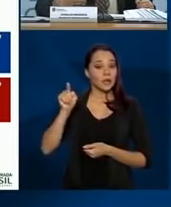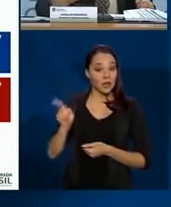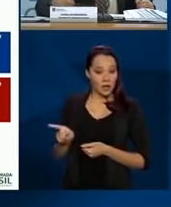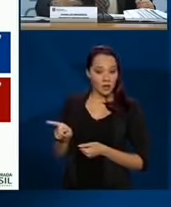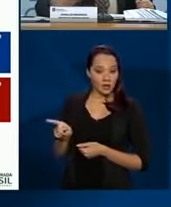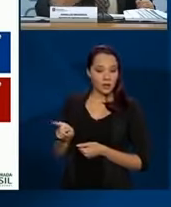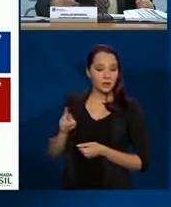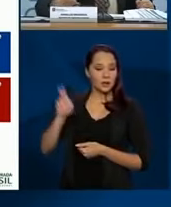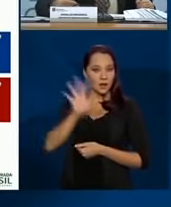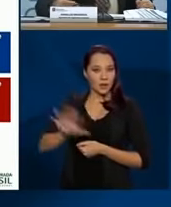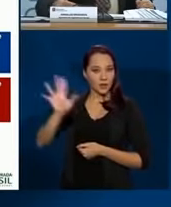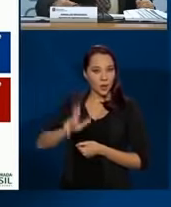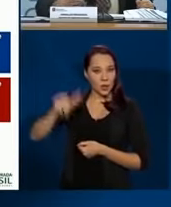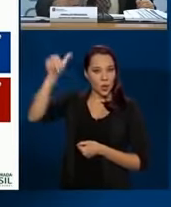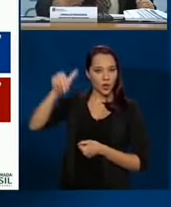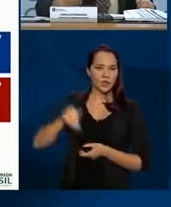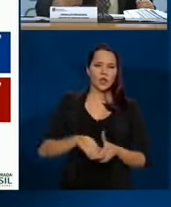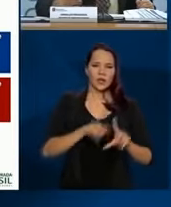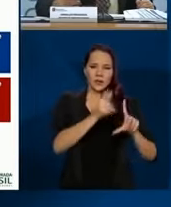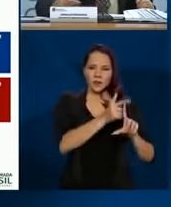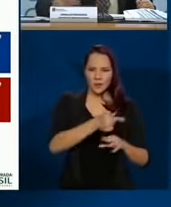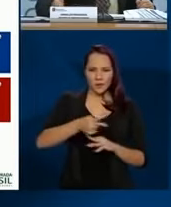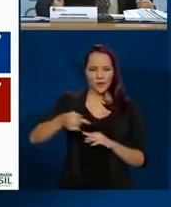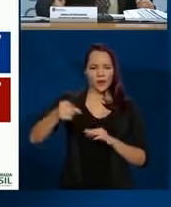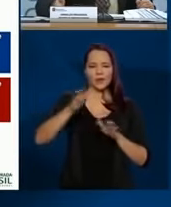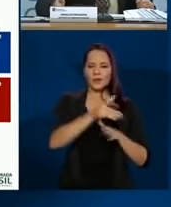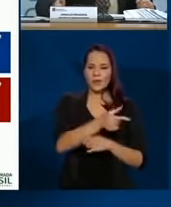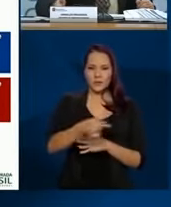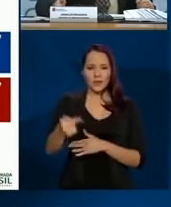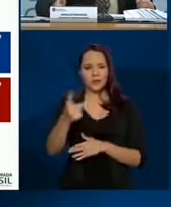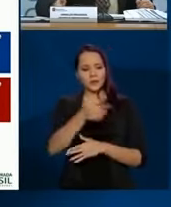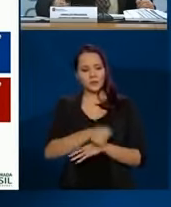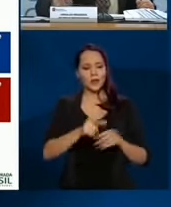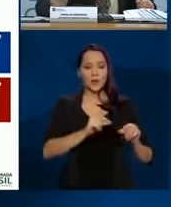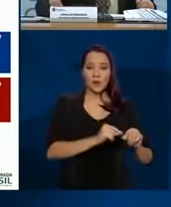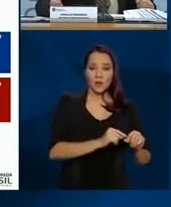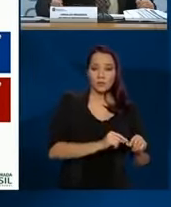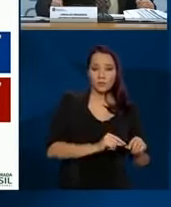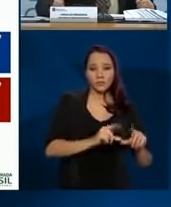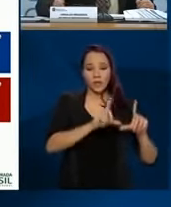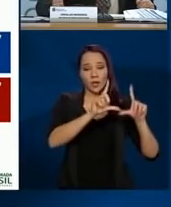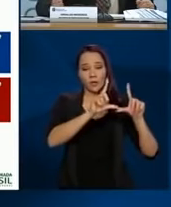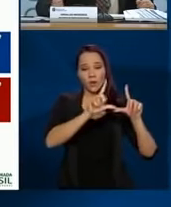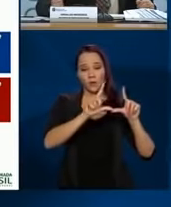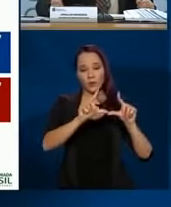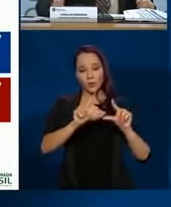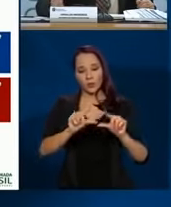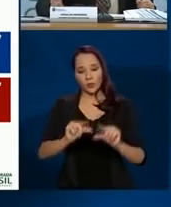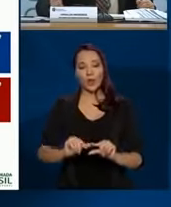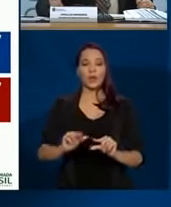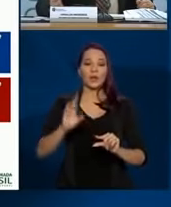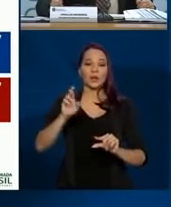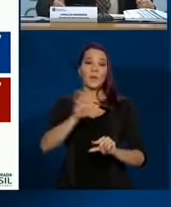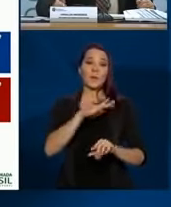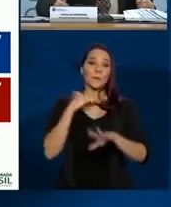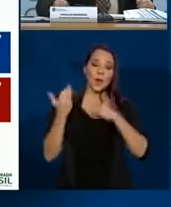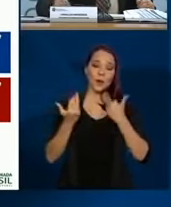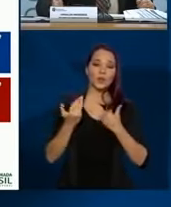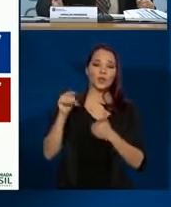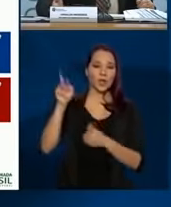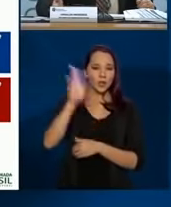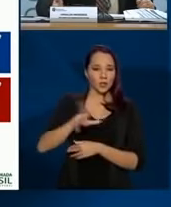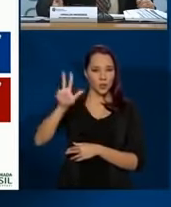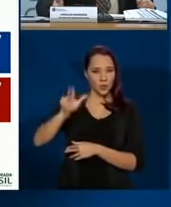já vem semanas após semanas, a gente vem mostrando essa redução. Em óbitos na região norte, nós tivemos uma redução